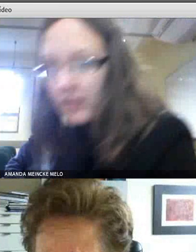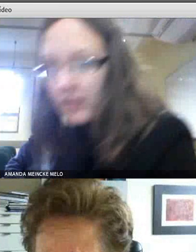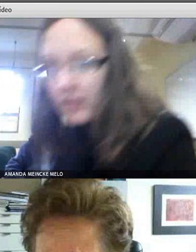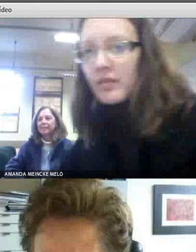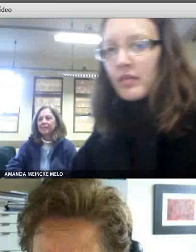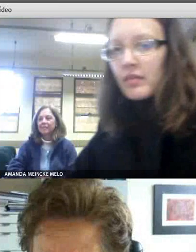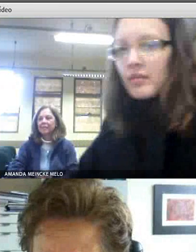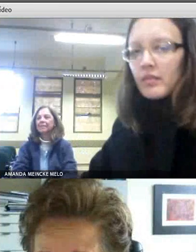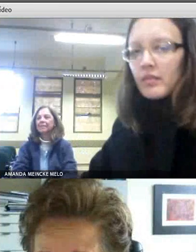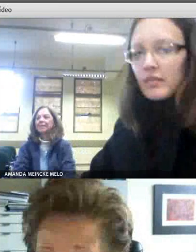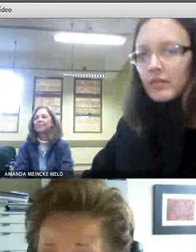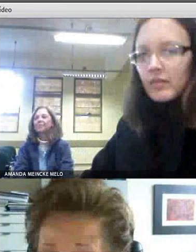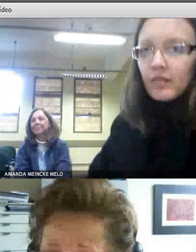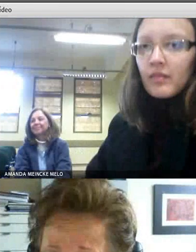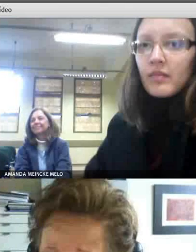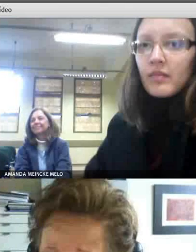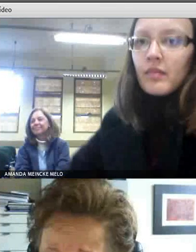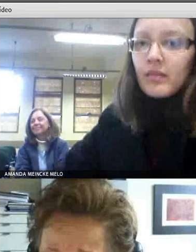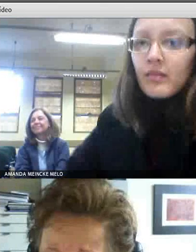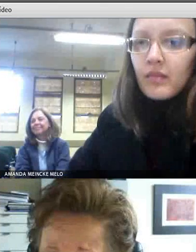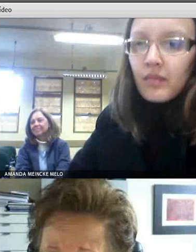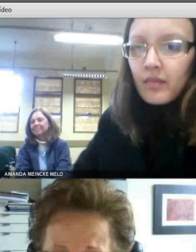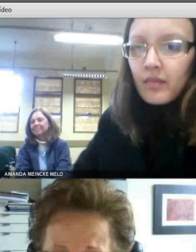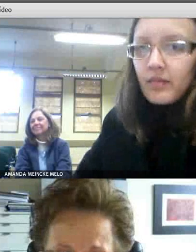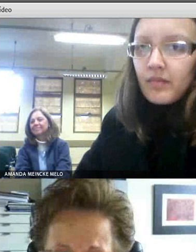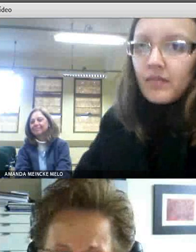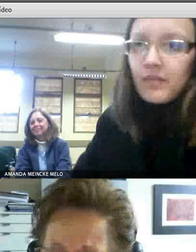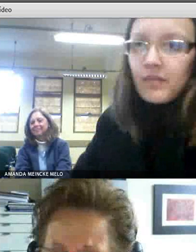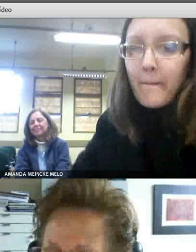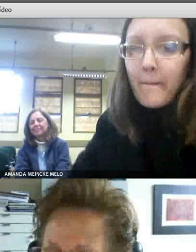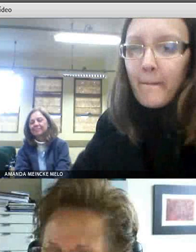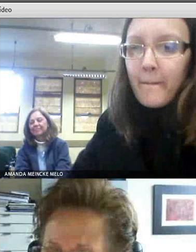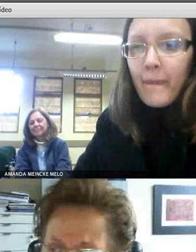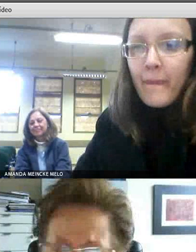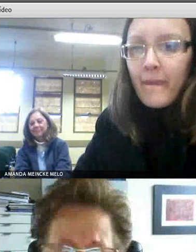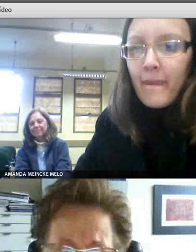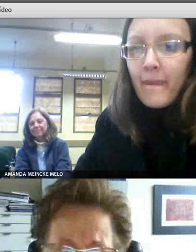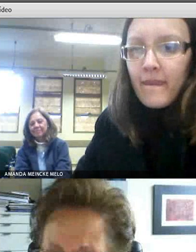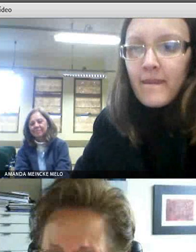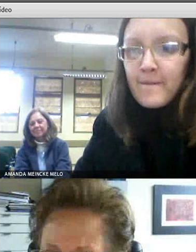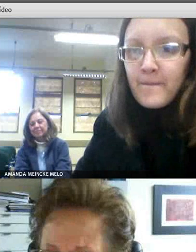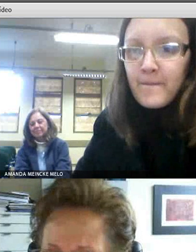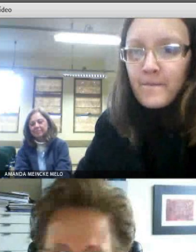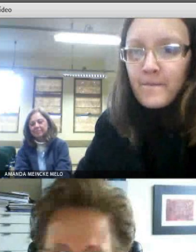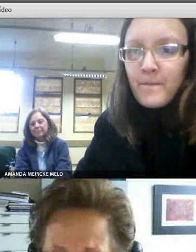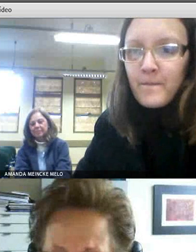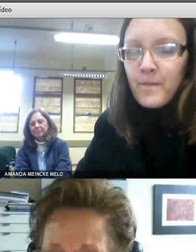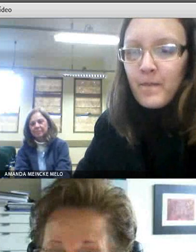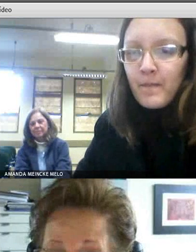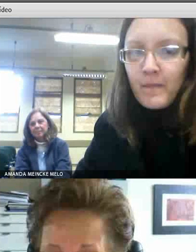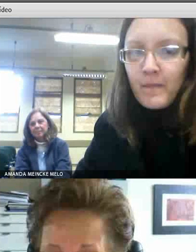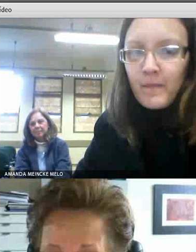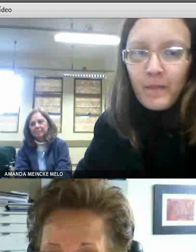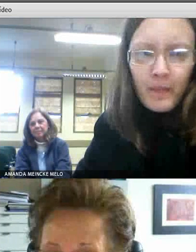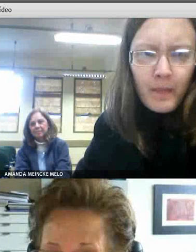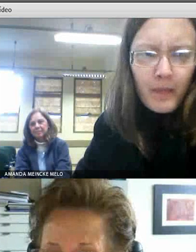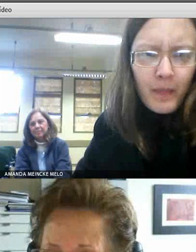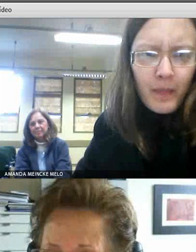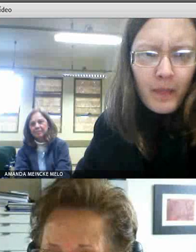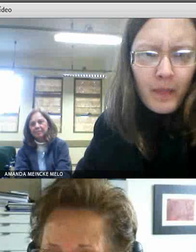articulações do corpo humano. Agora, se tu vai lá, tu não vê um objeto de aprendizagem perfeito, com os desenhos, não, tu